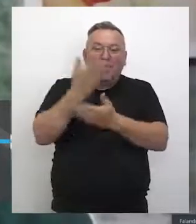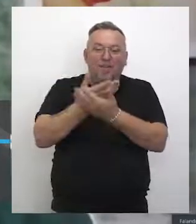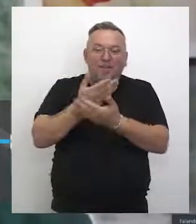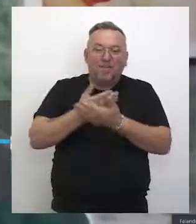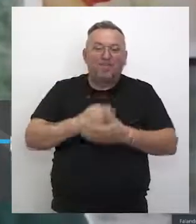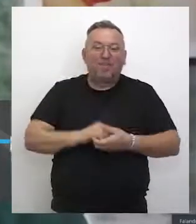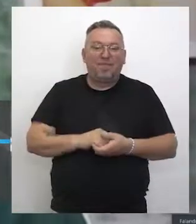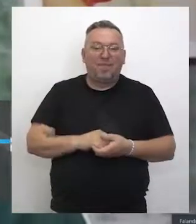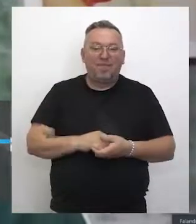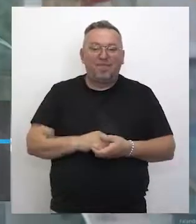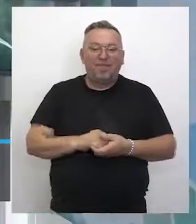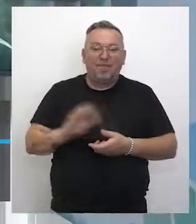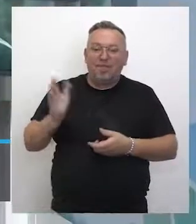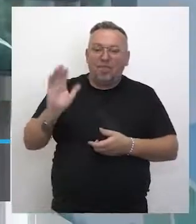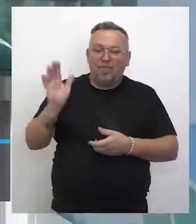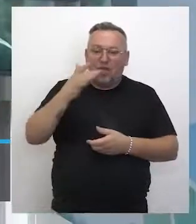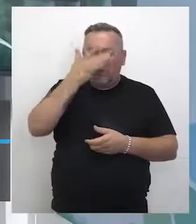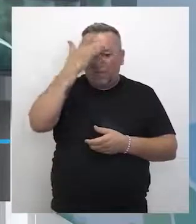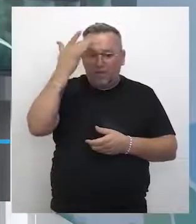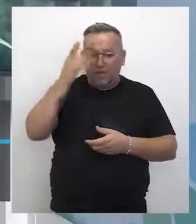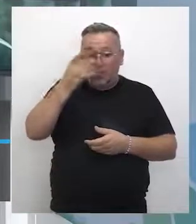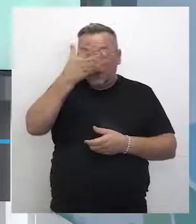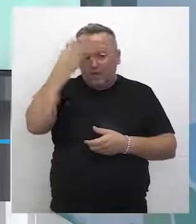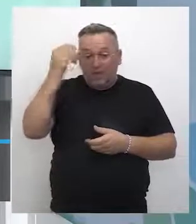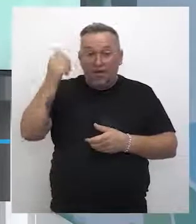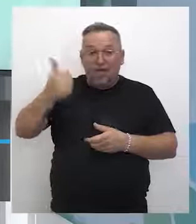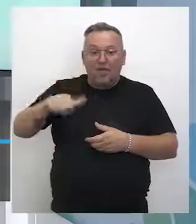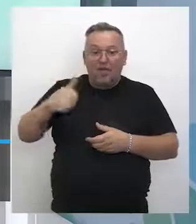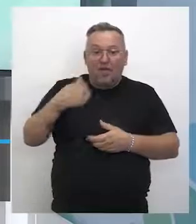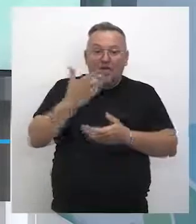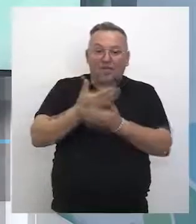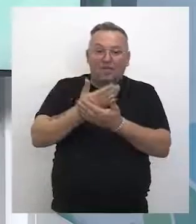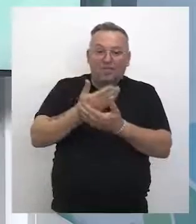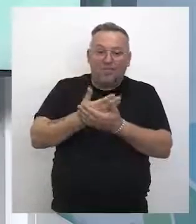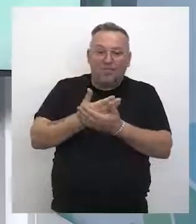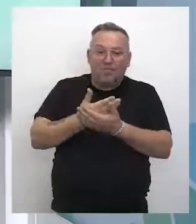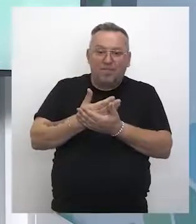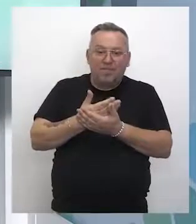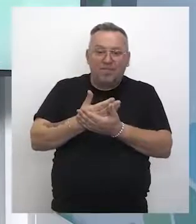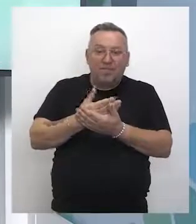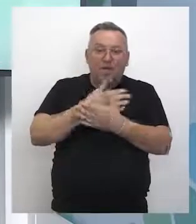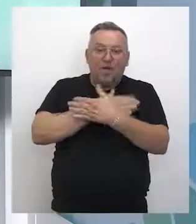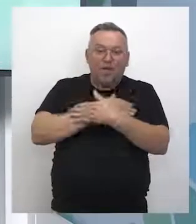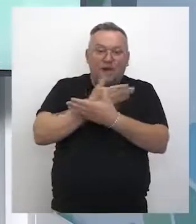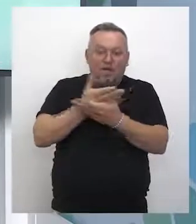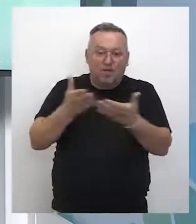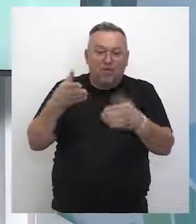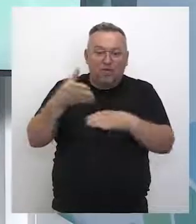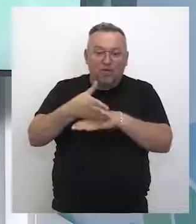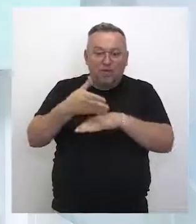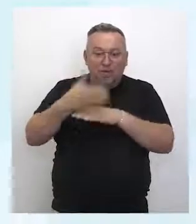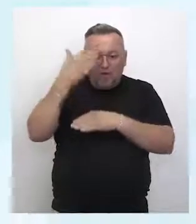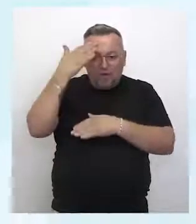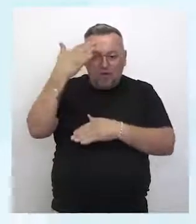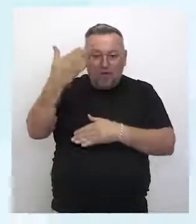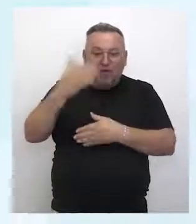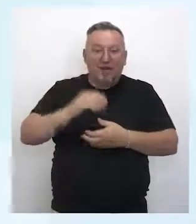aula. Tchau, tchau, pessoal. Não esqueçam de avaliar a aula. Um abraço a todos e obrigado pela participação.